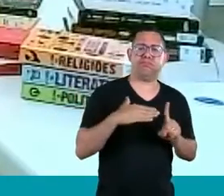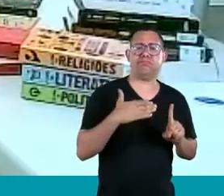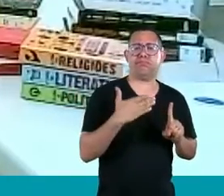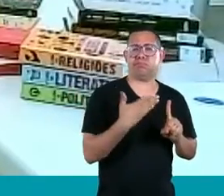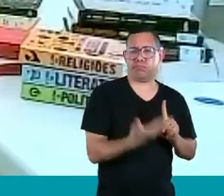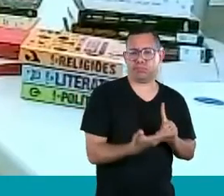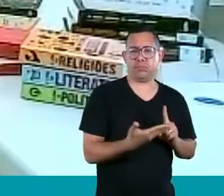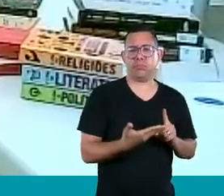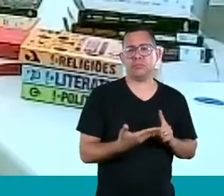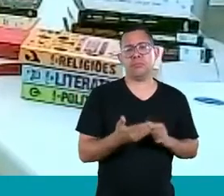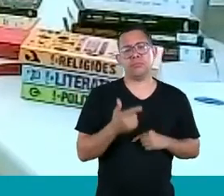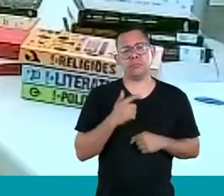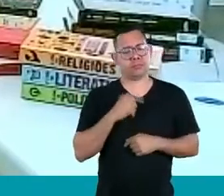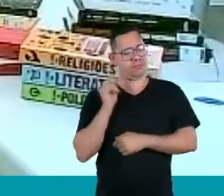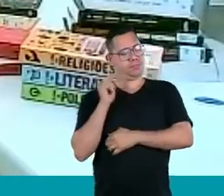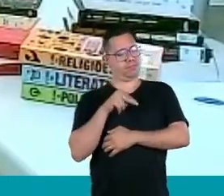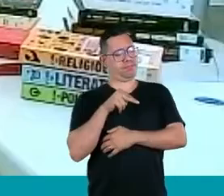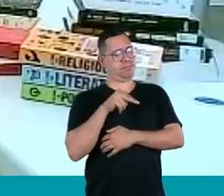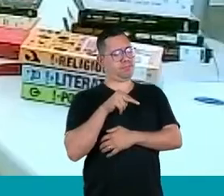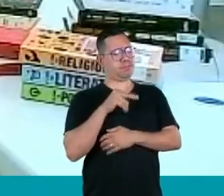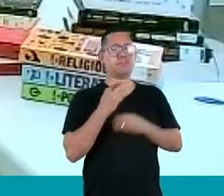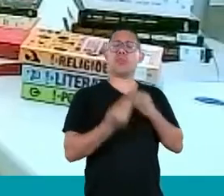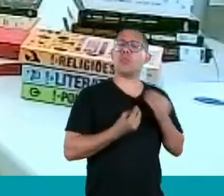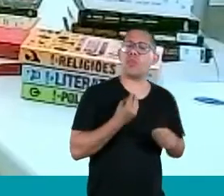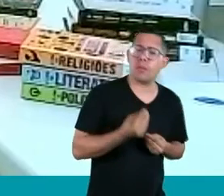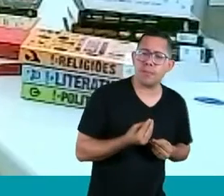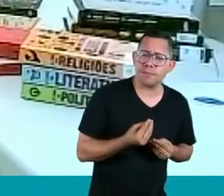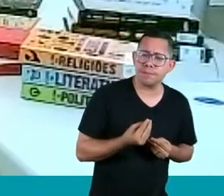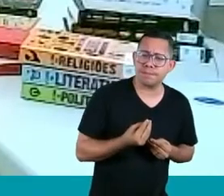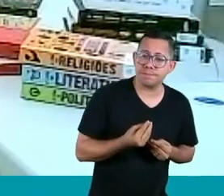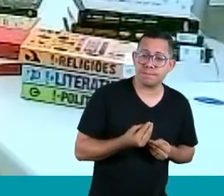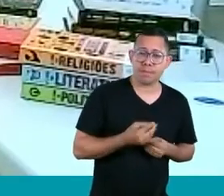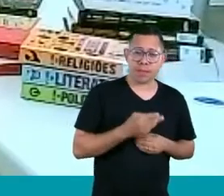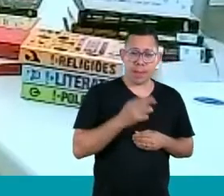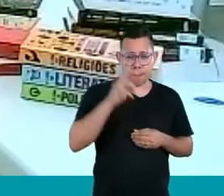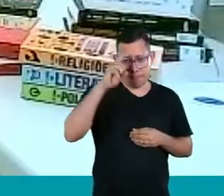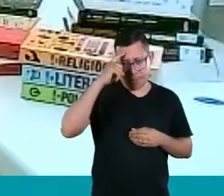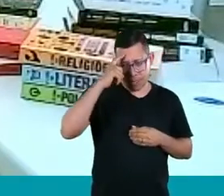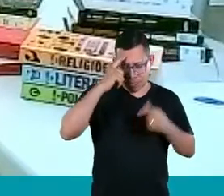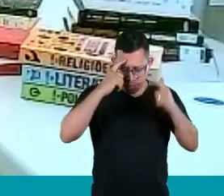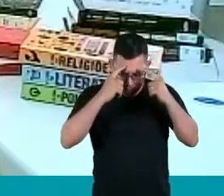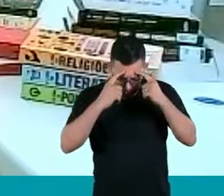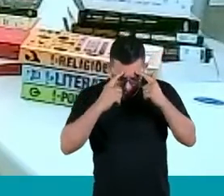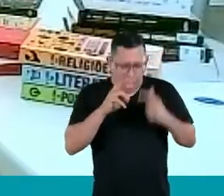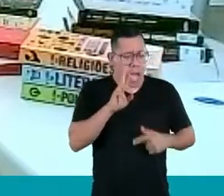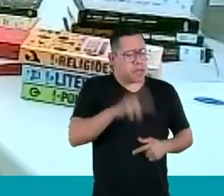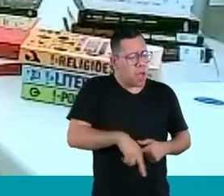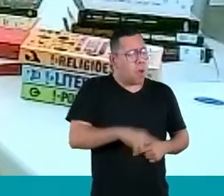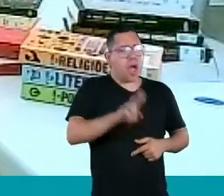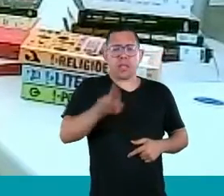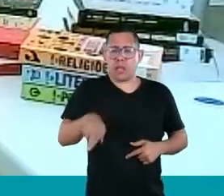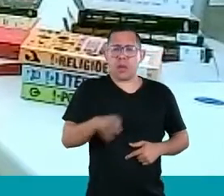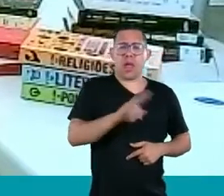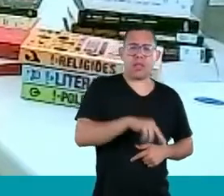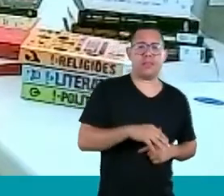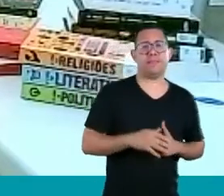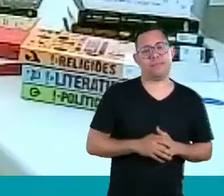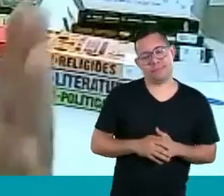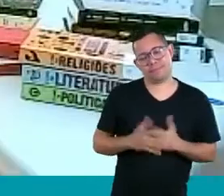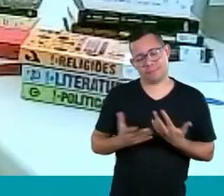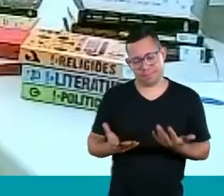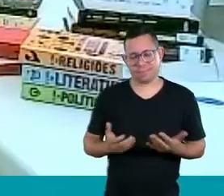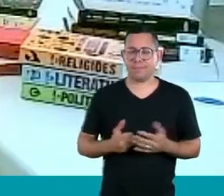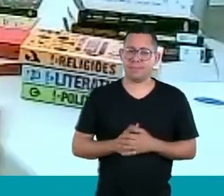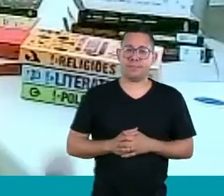falsas percepções que comportam, em geral, certas racionalizações alucinatórias. Por isso que eu tenho tentado,